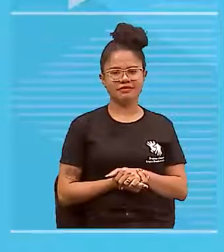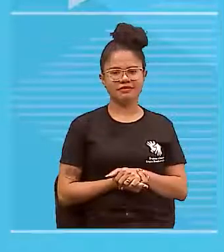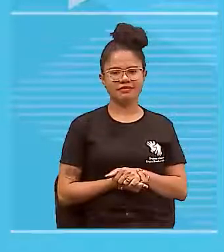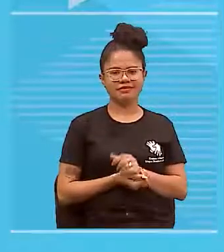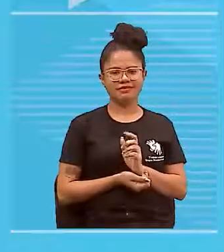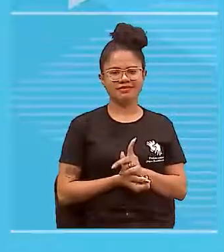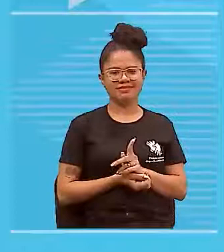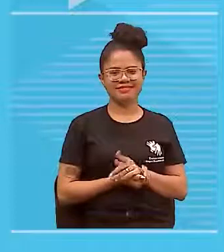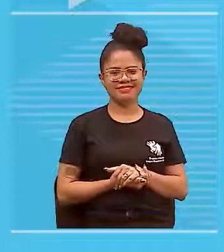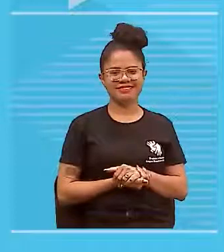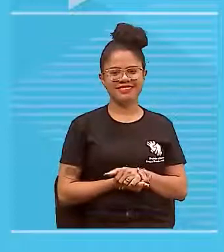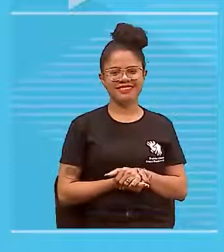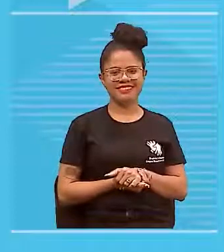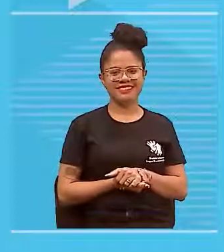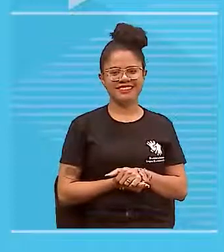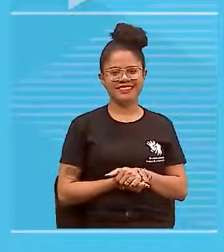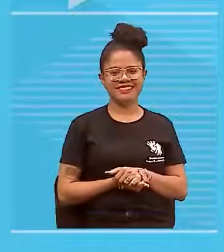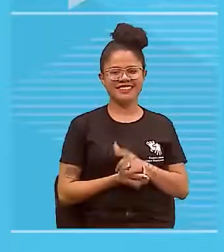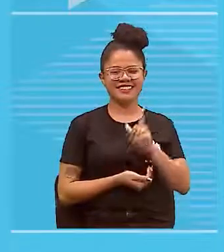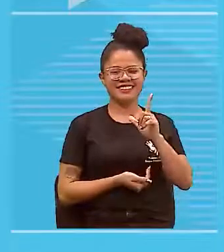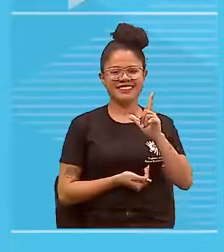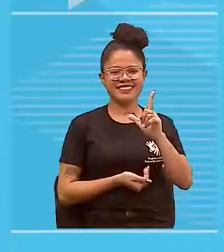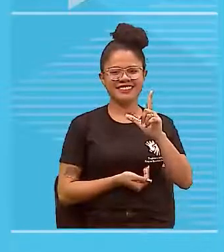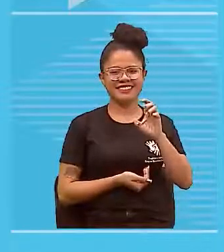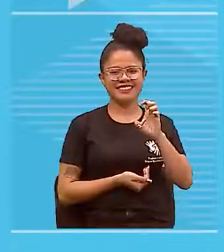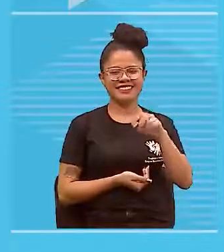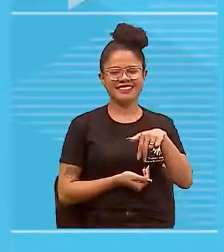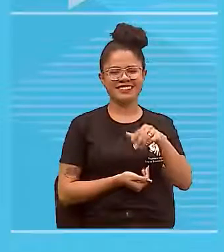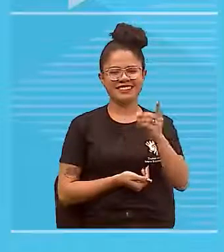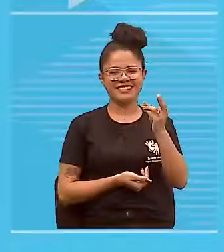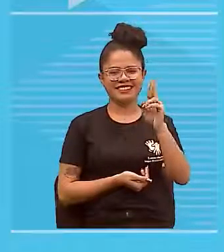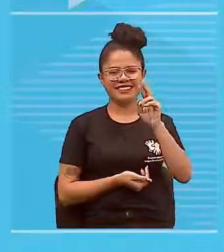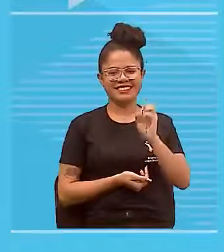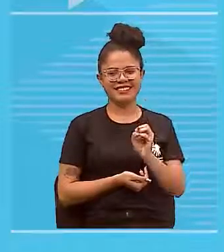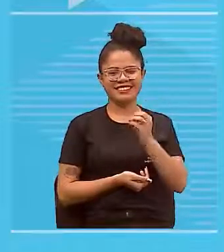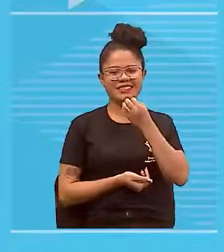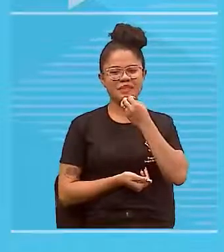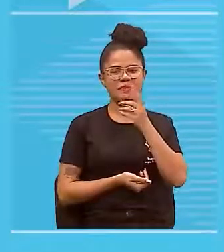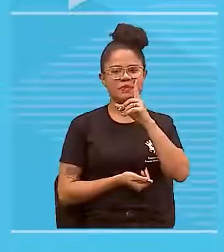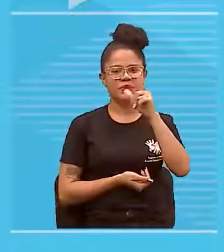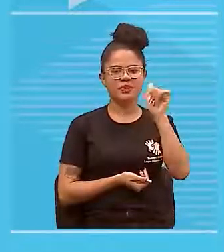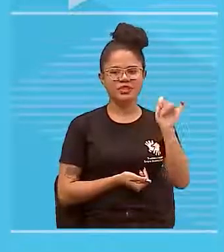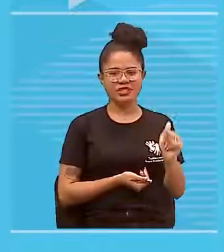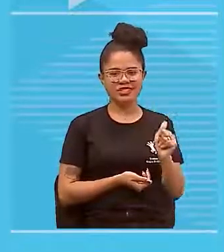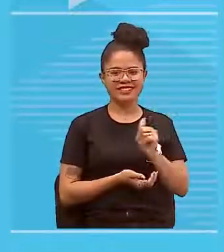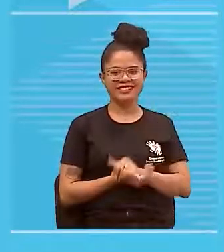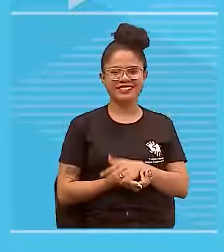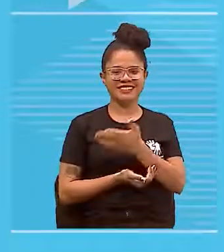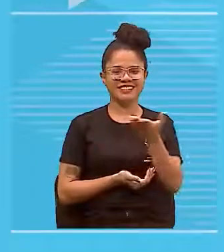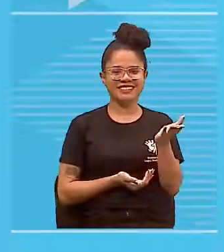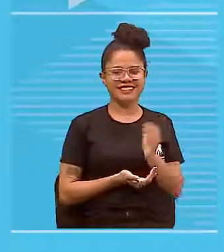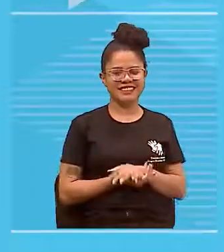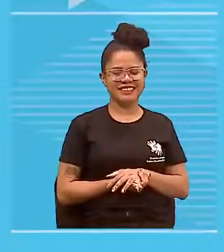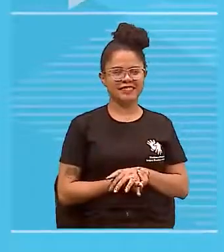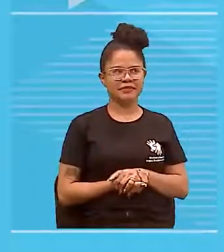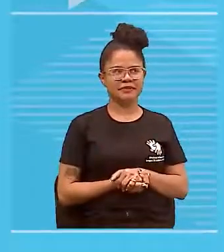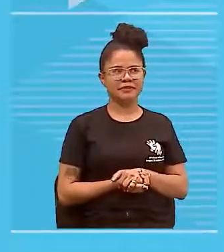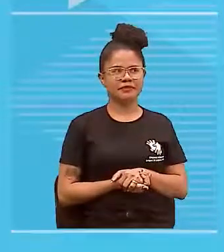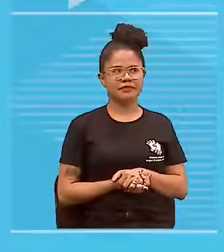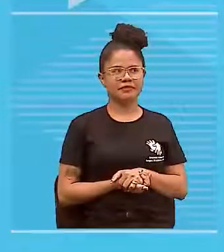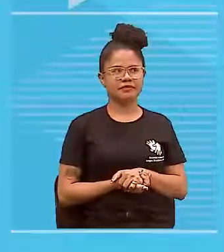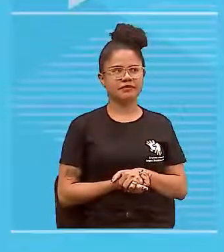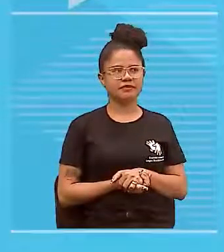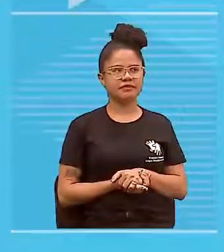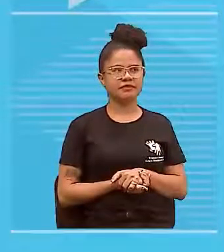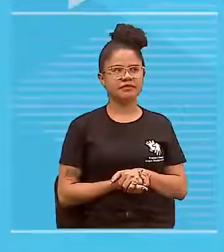Ok Leandro Rocha bom dia para você Então vamos pronto vamos falar